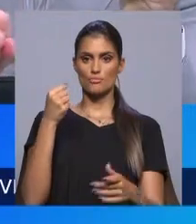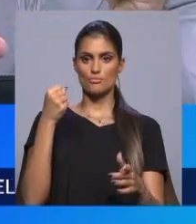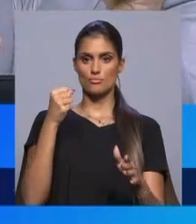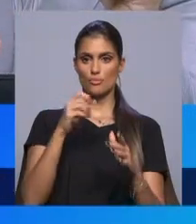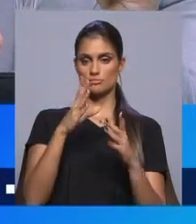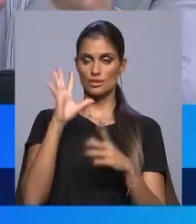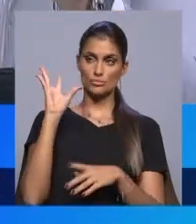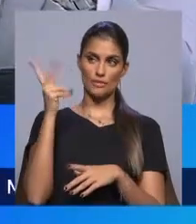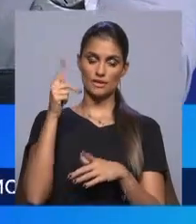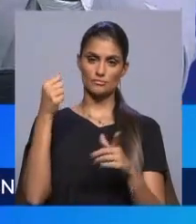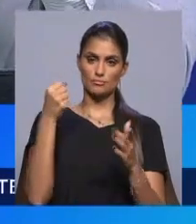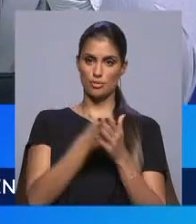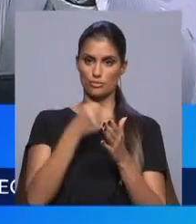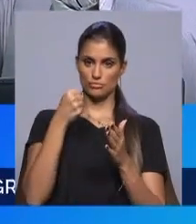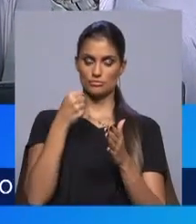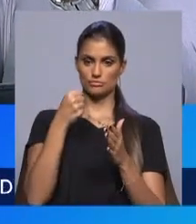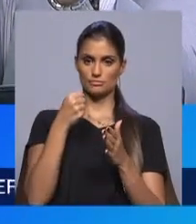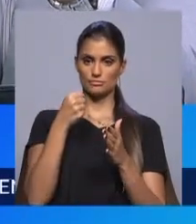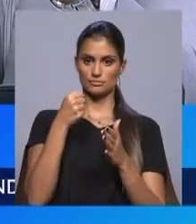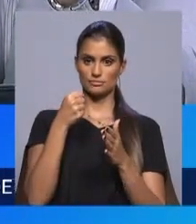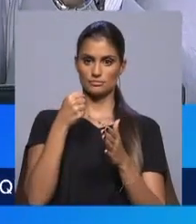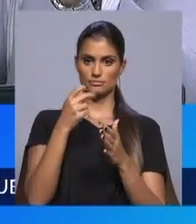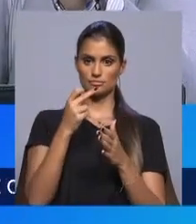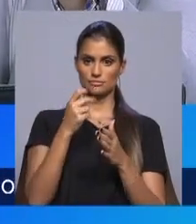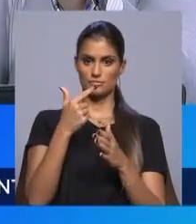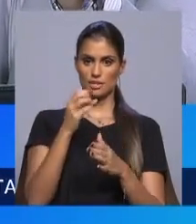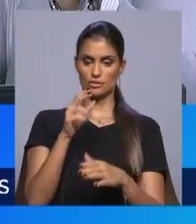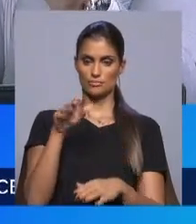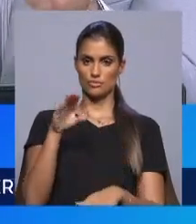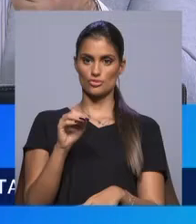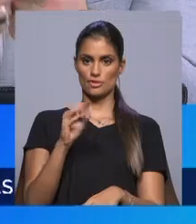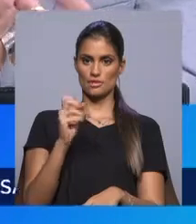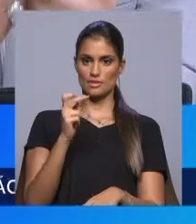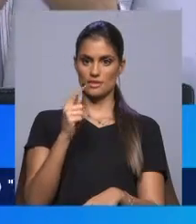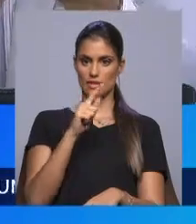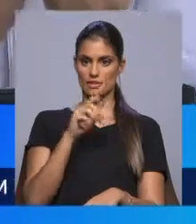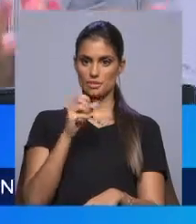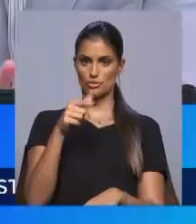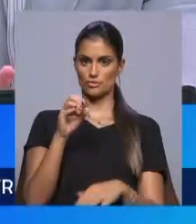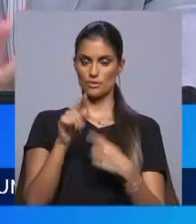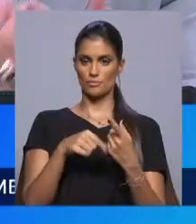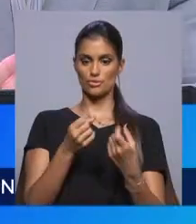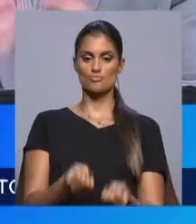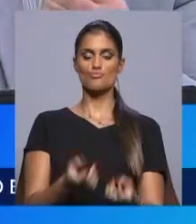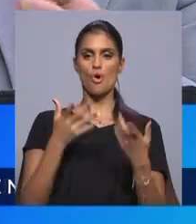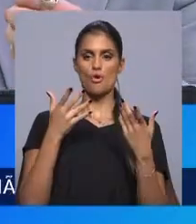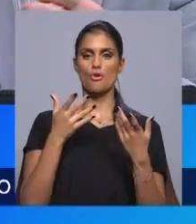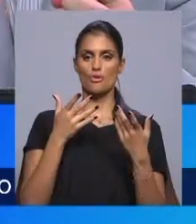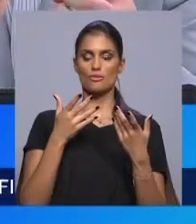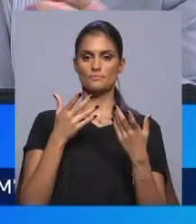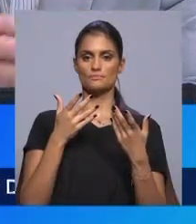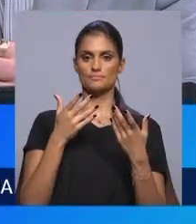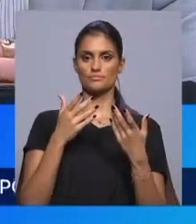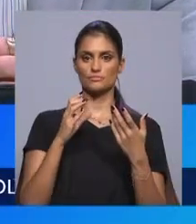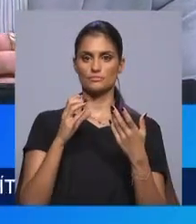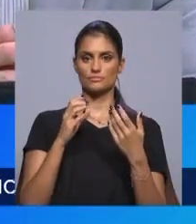é um jogo de bilhar. Bate nos átomos de azoto, de nitrogênio da nossa atmosfera e depois origina um isótopo do